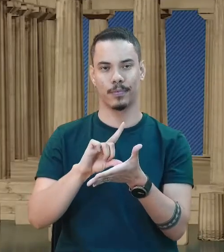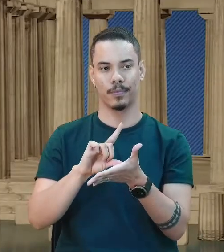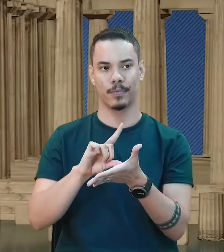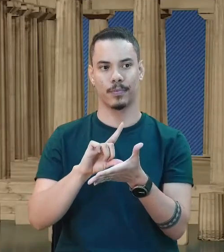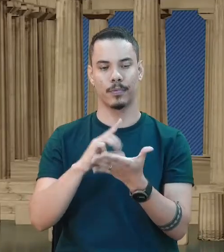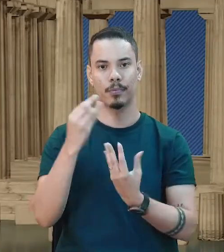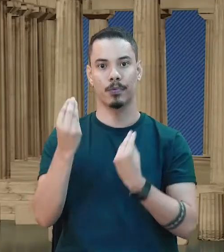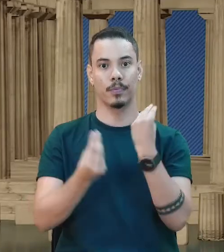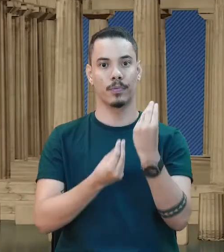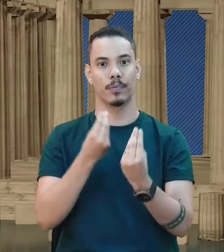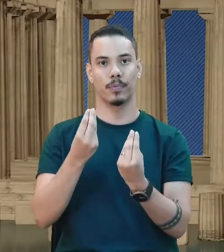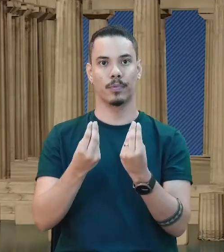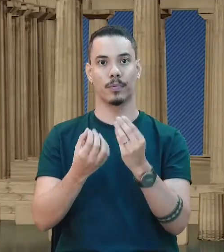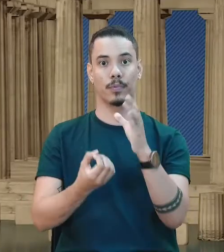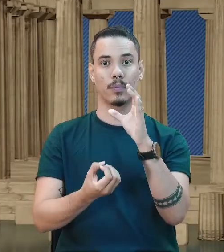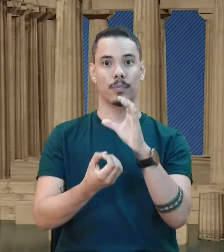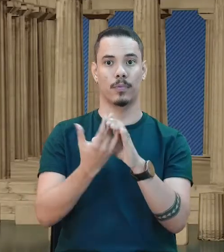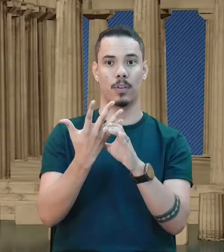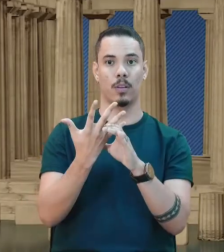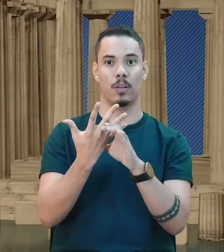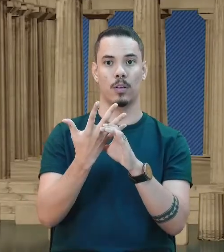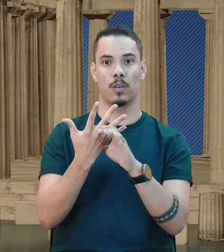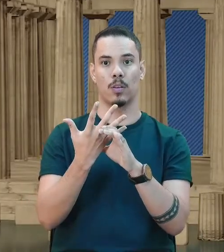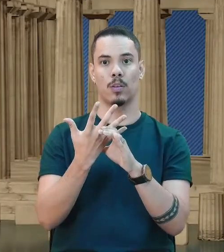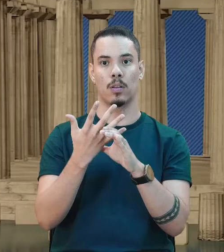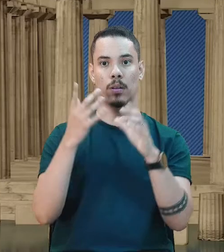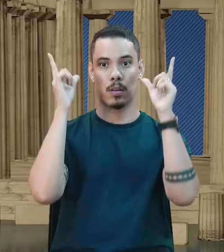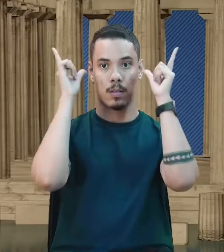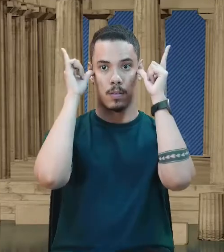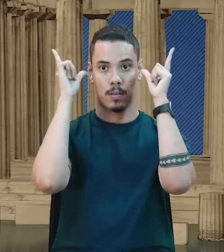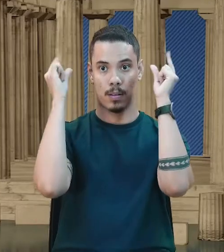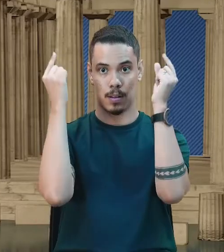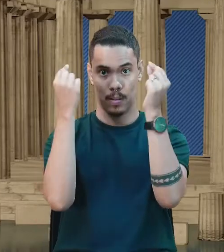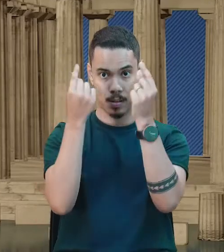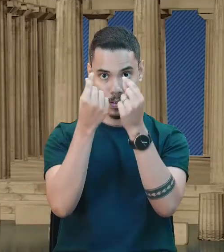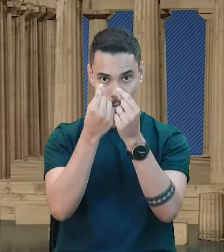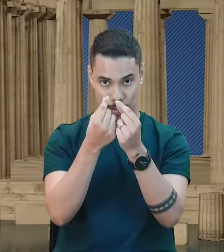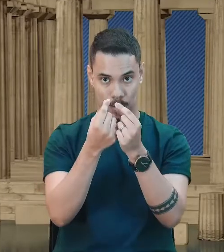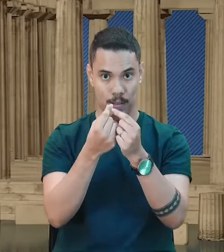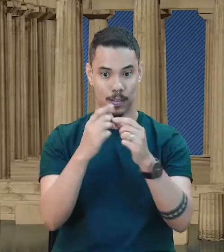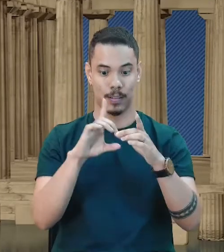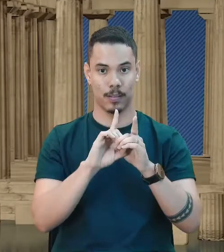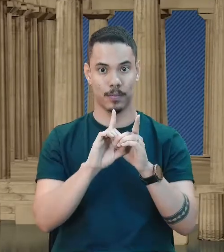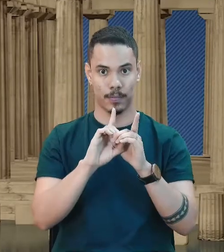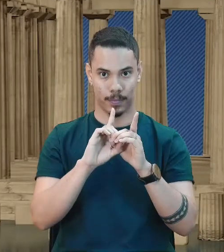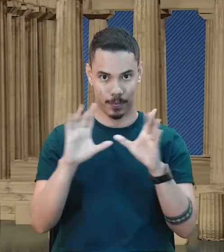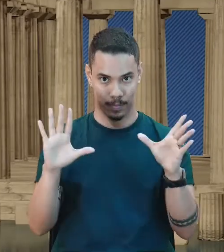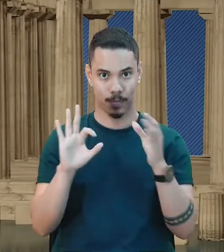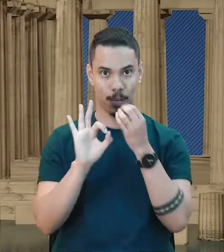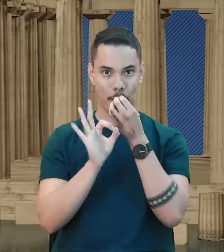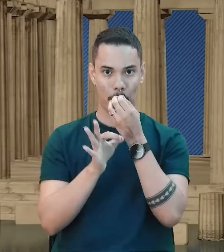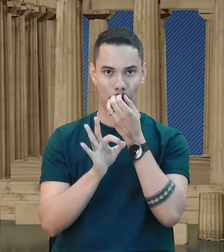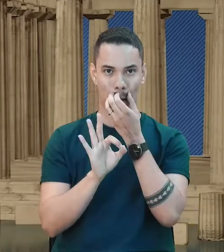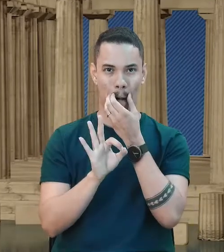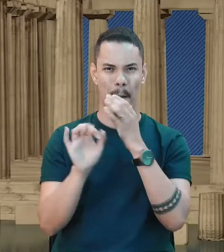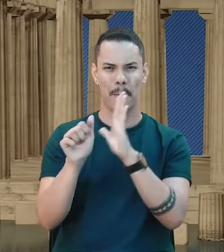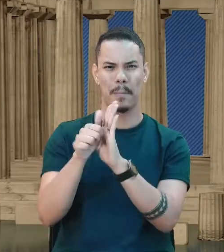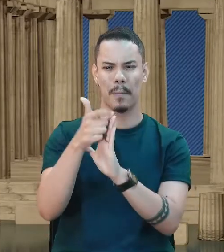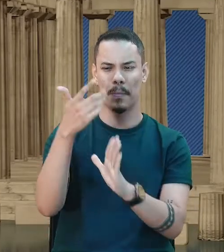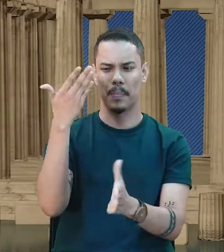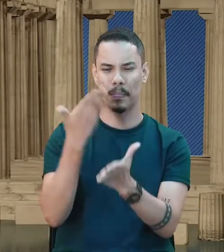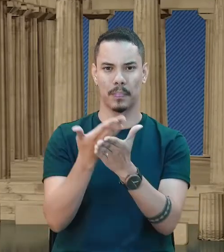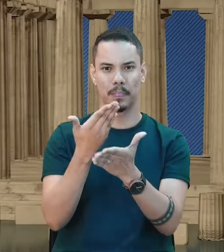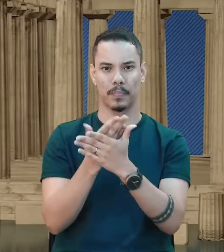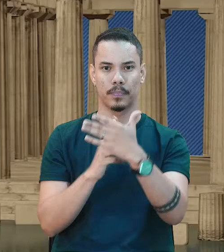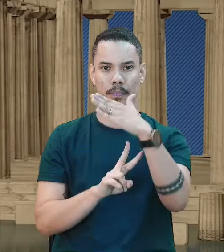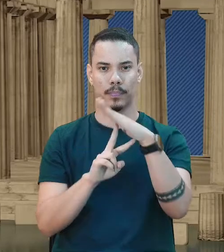foi surgindo a Grécia Antiga, a democracia ali na Grécia Antiga, ali nas primeiras aulas da Unidade